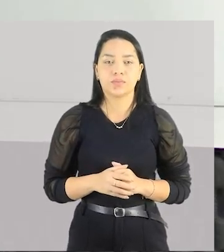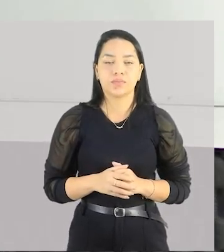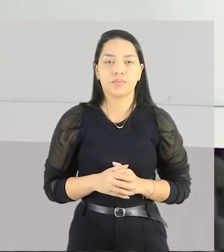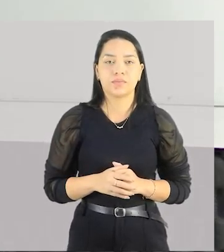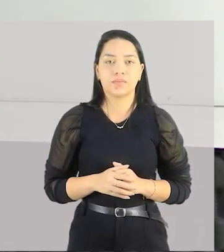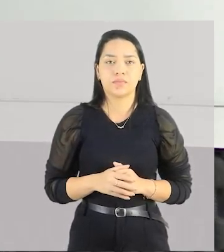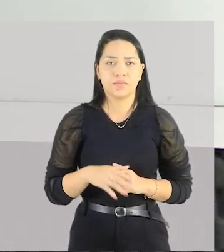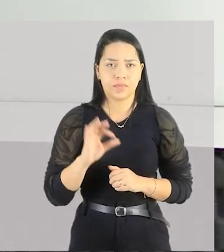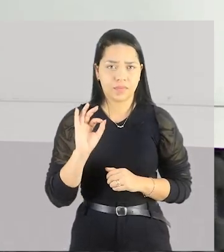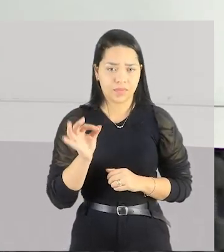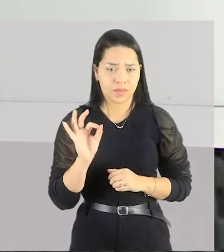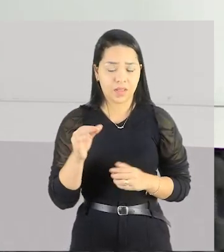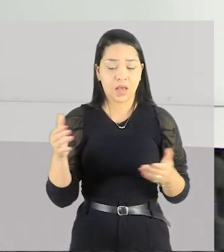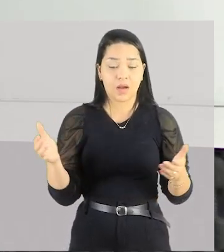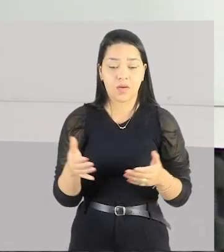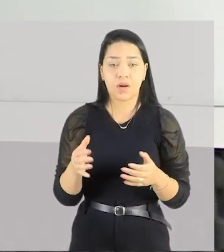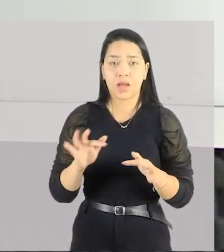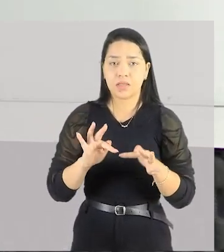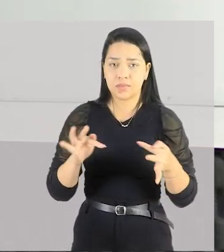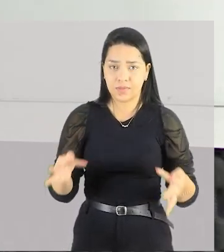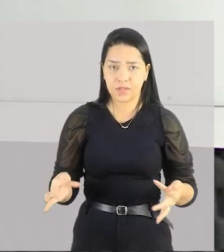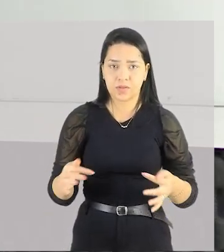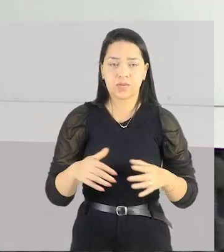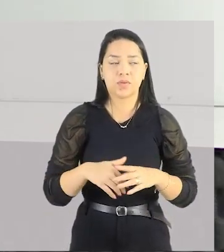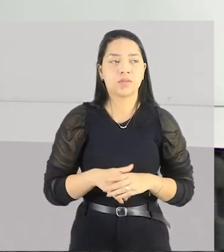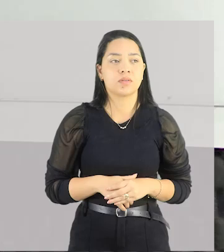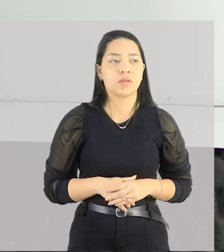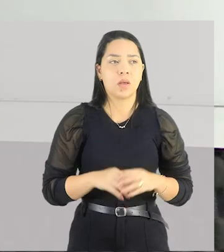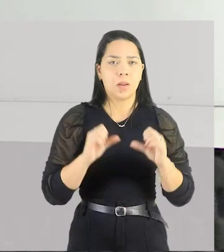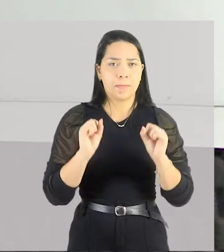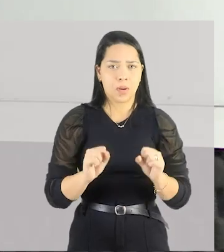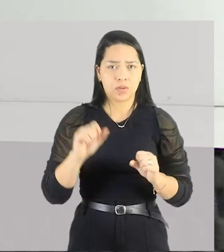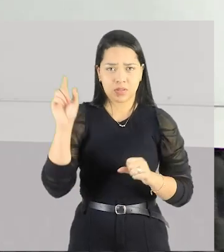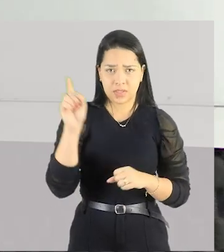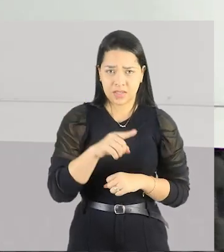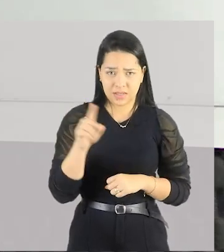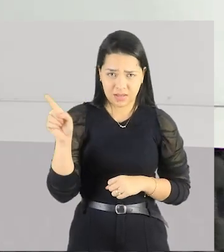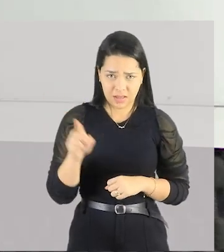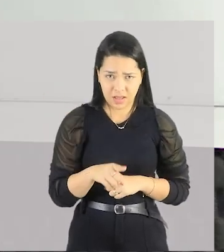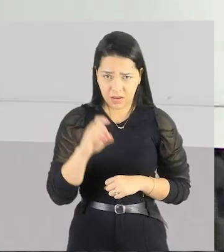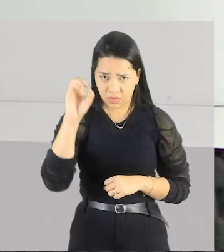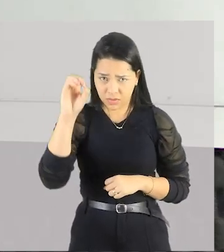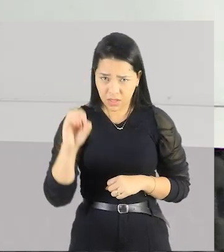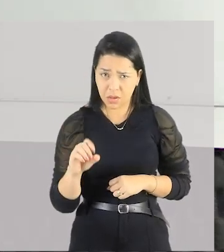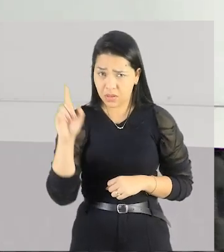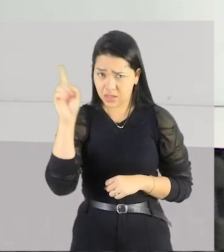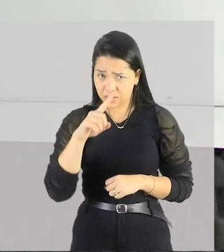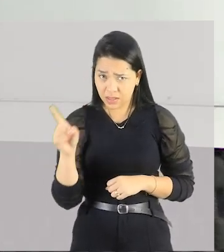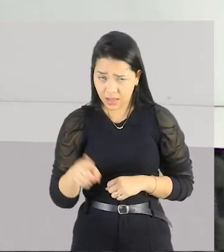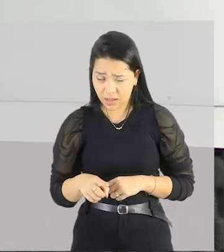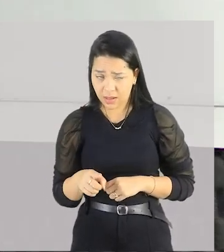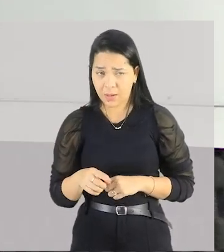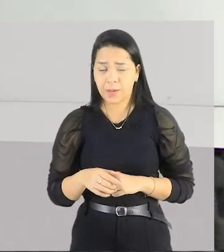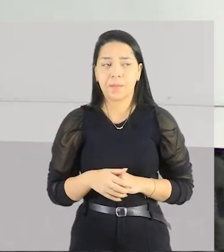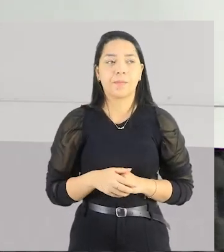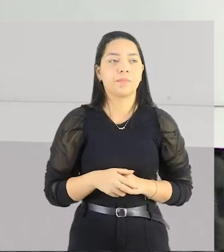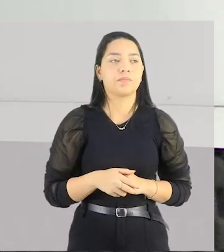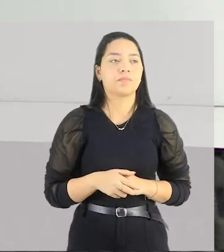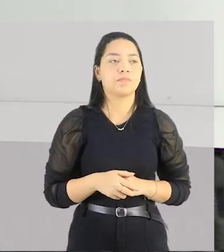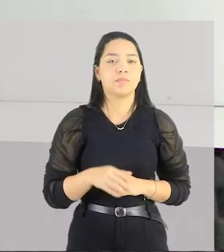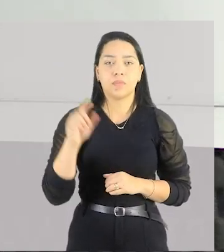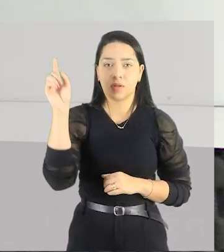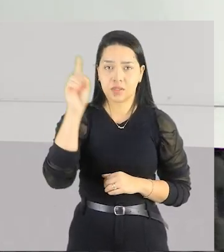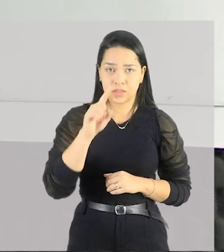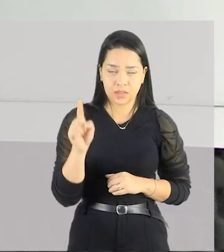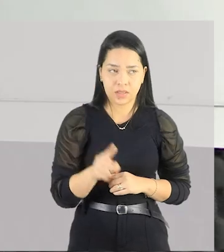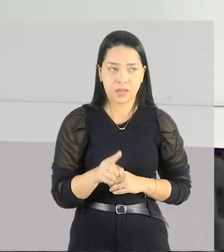1.500. Beleza? Vamos às simplificações. Posso cancelar um zero de cima com um zero de baixo. Um zero